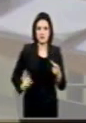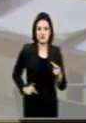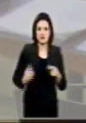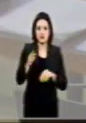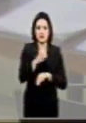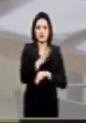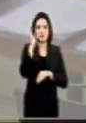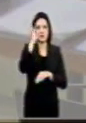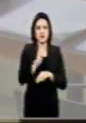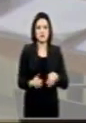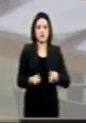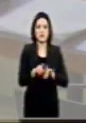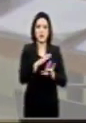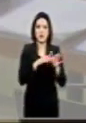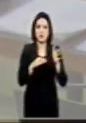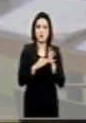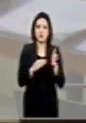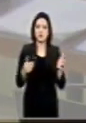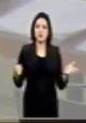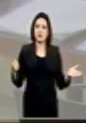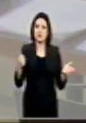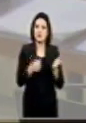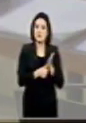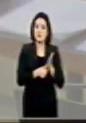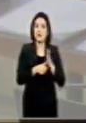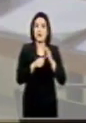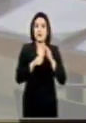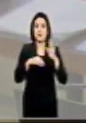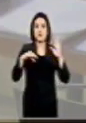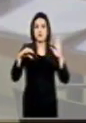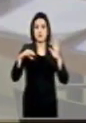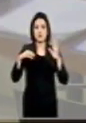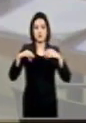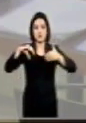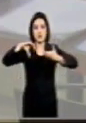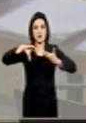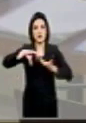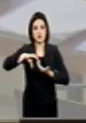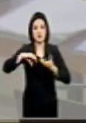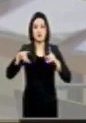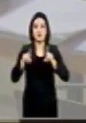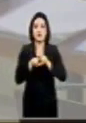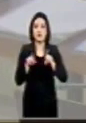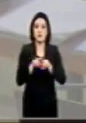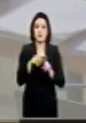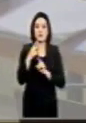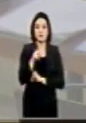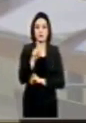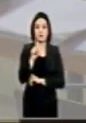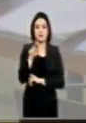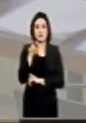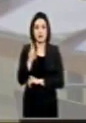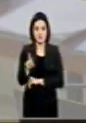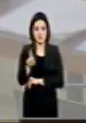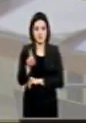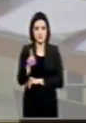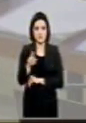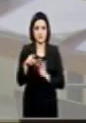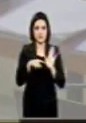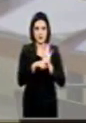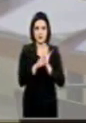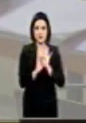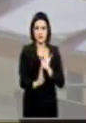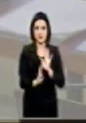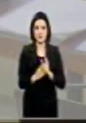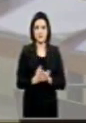Nacional, seus próprios ministros e o Procurador-Geral da República, diz a linha B.